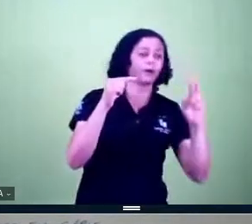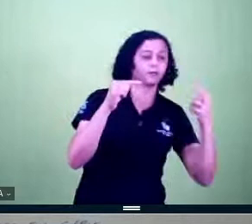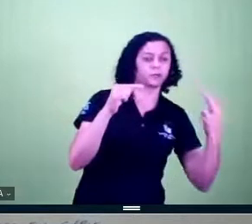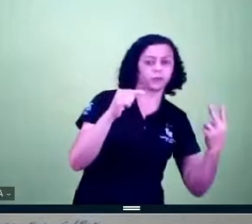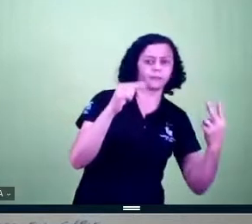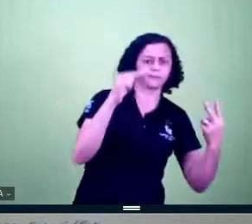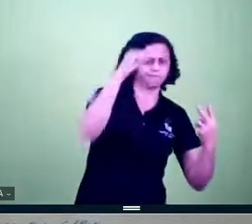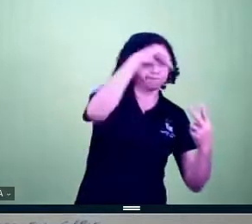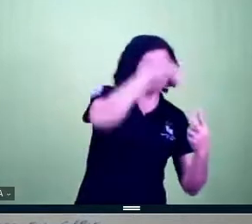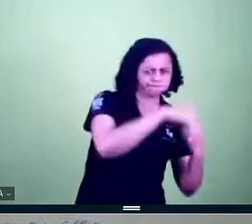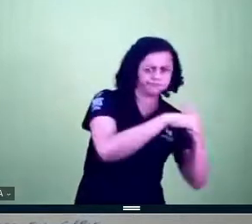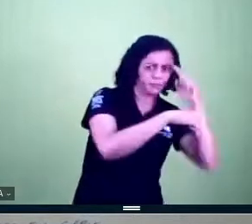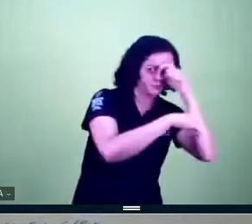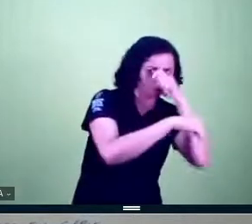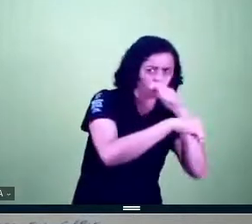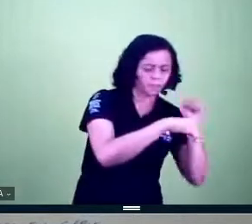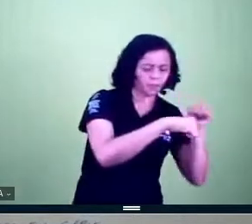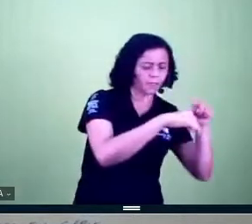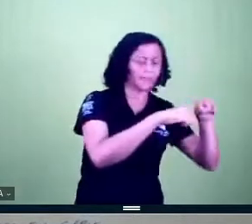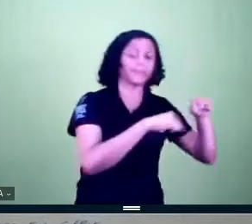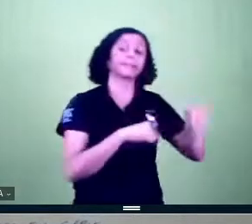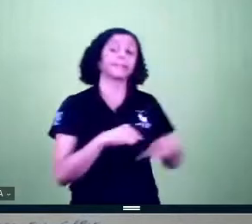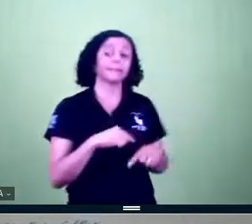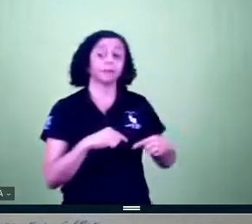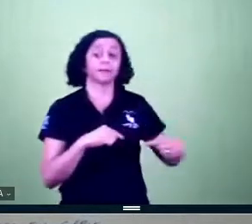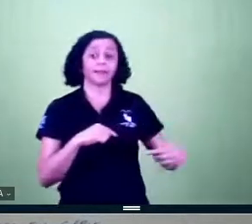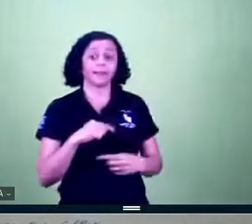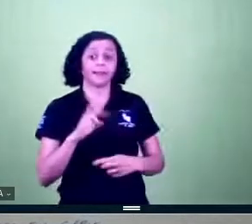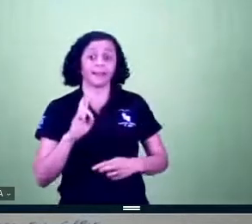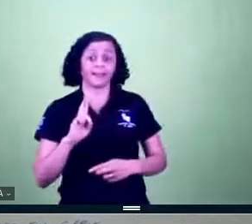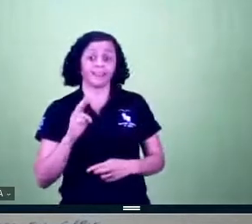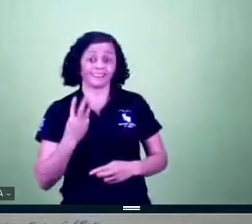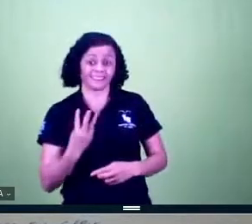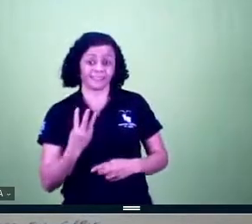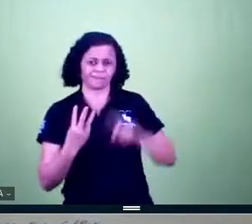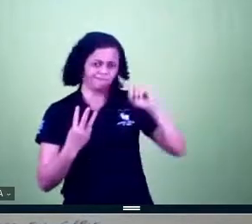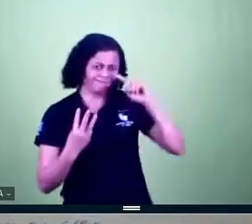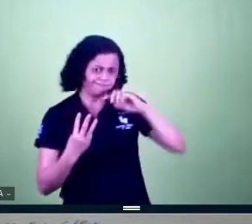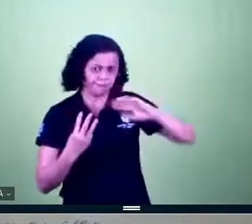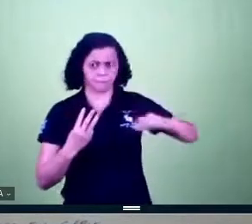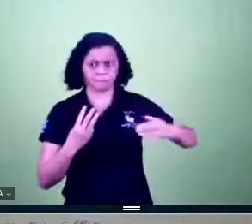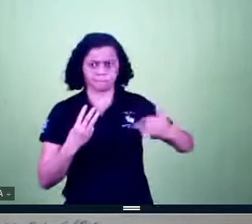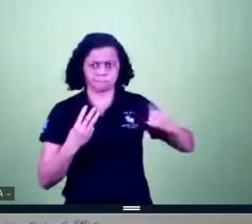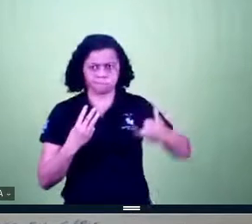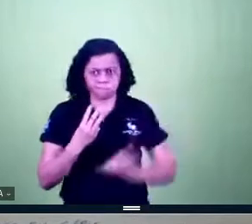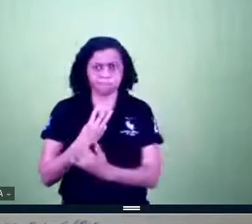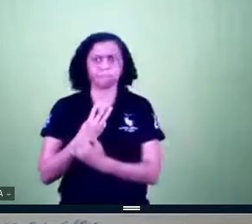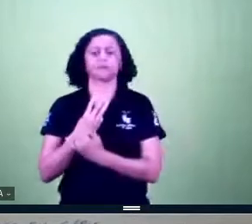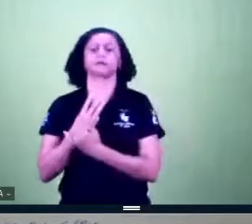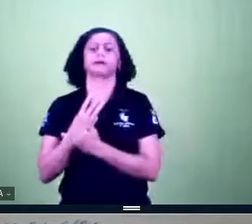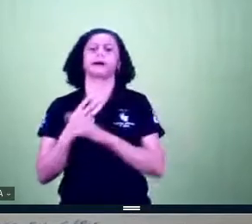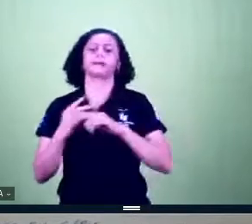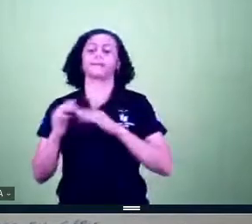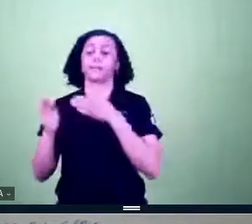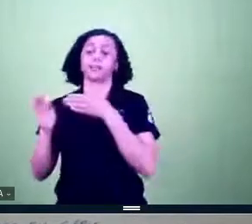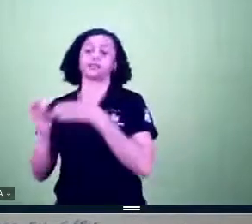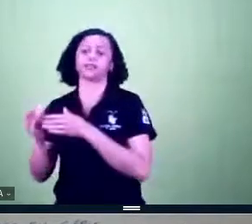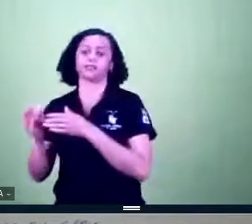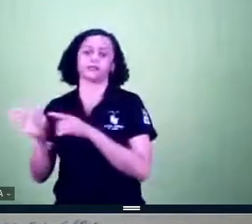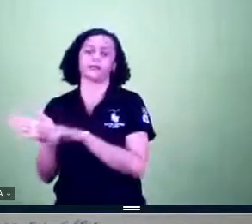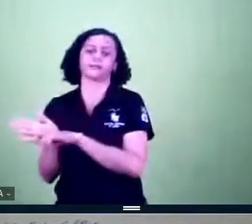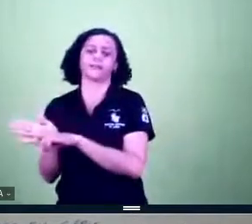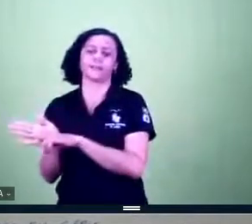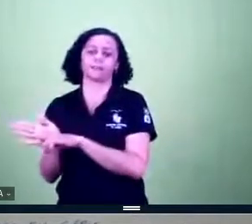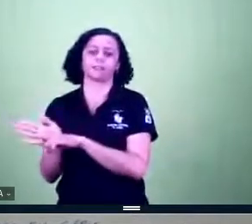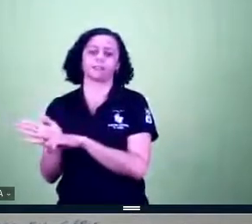glória no terminal negativo. Não é assim? Então, o que já deu para perceber que a corrente ela vai encontrar um